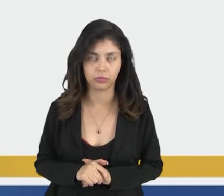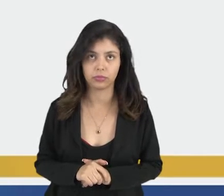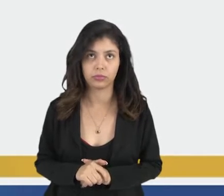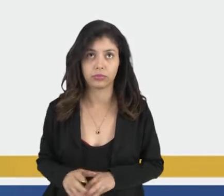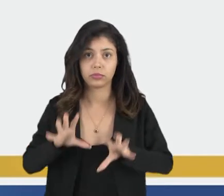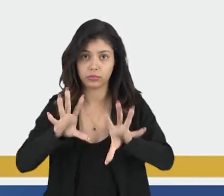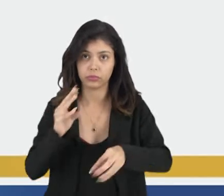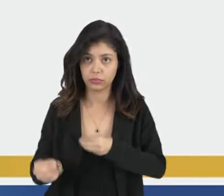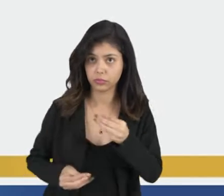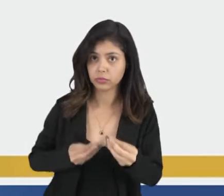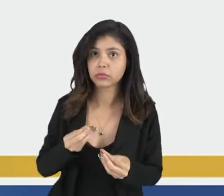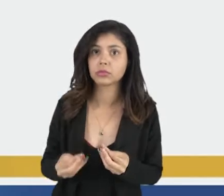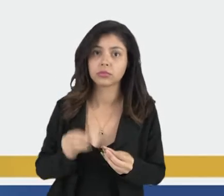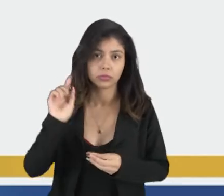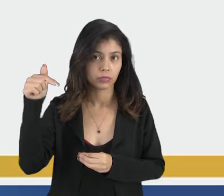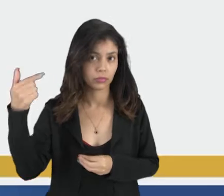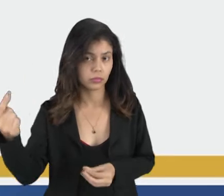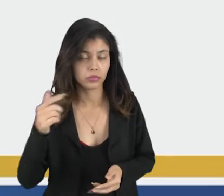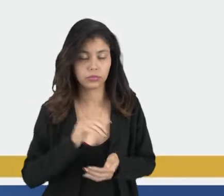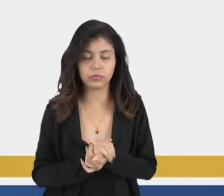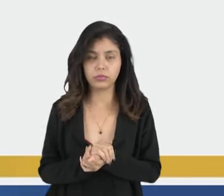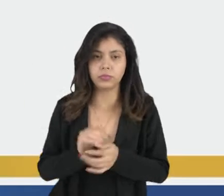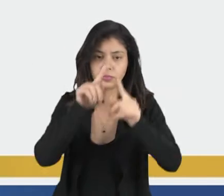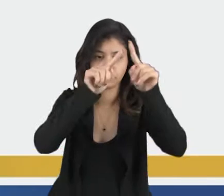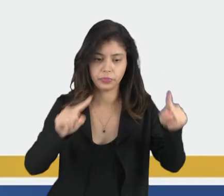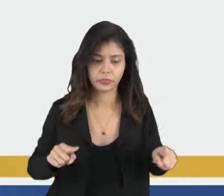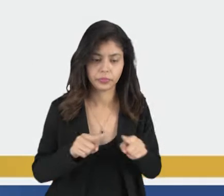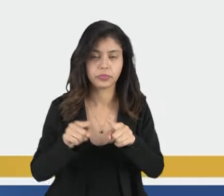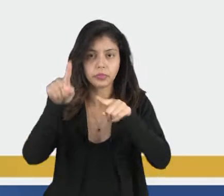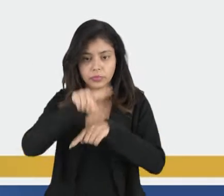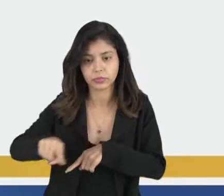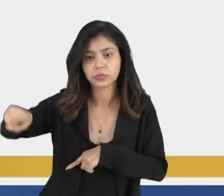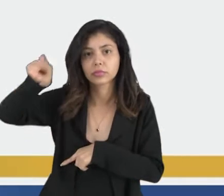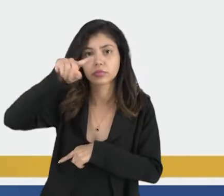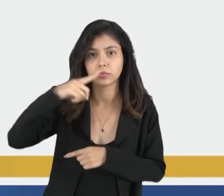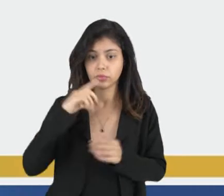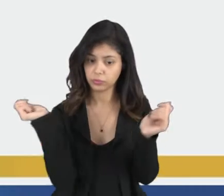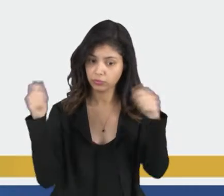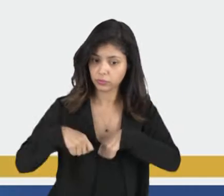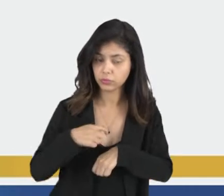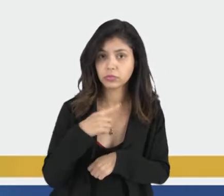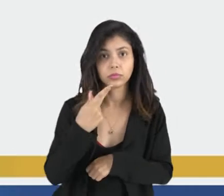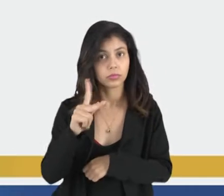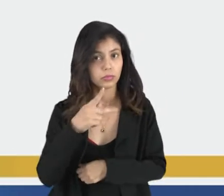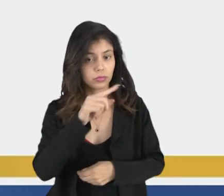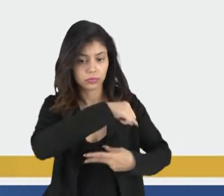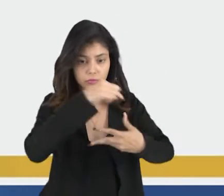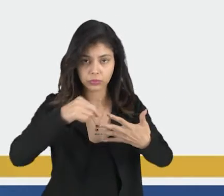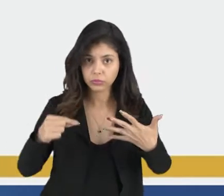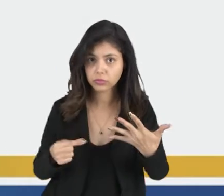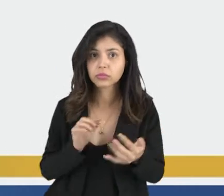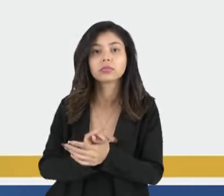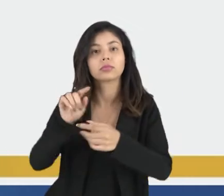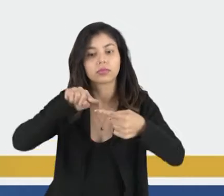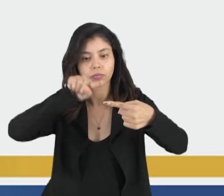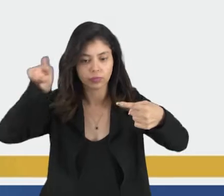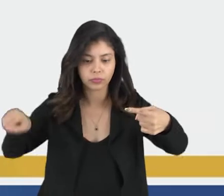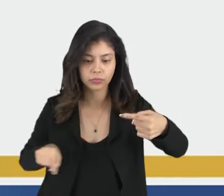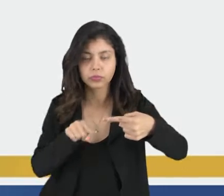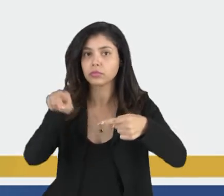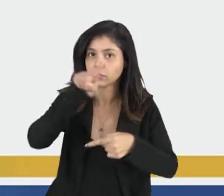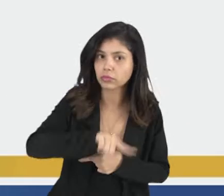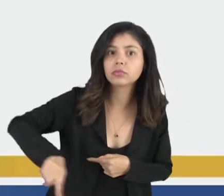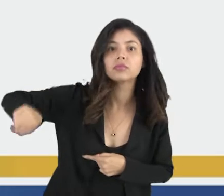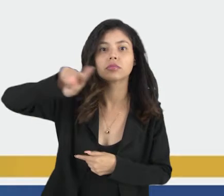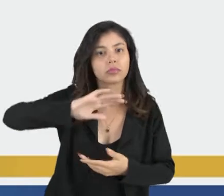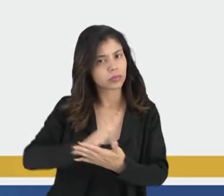Assim como as outras formas geométricas possuem os seus elementos, a circunferência e o círculo também